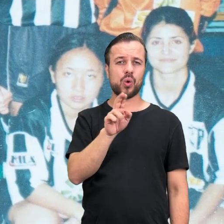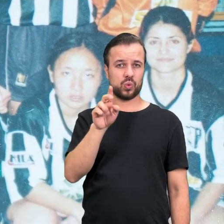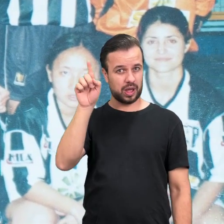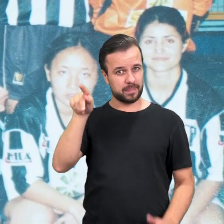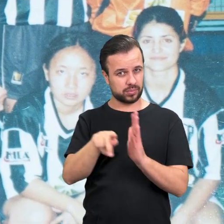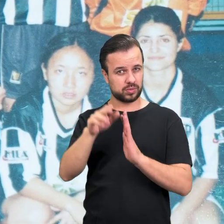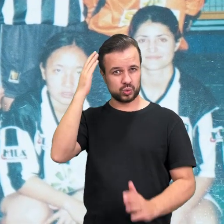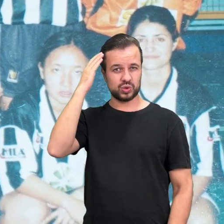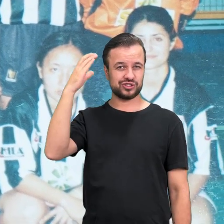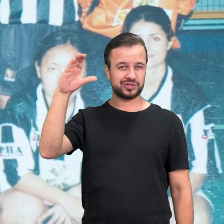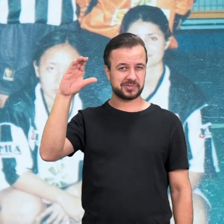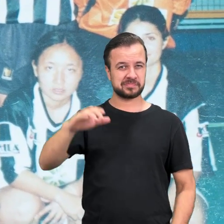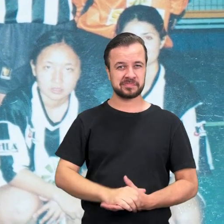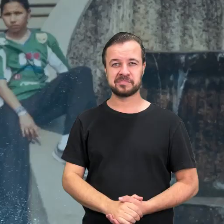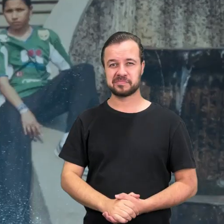Curitiba.